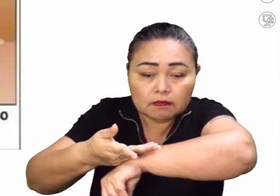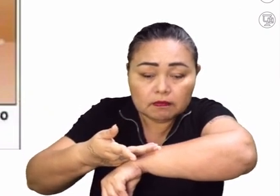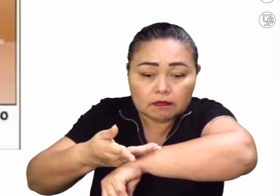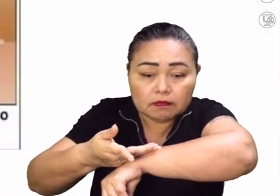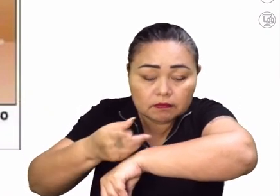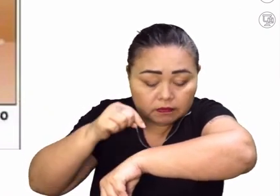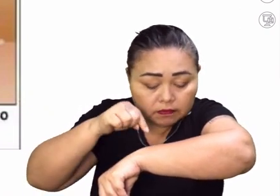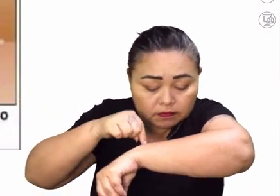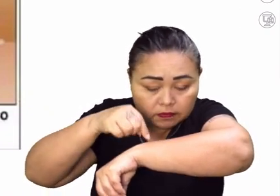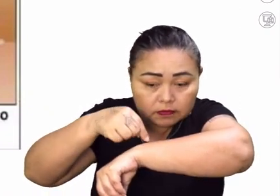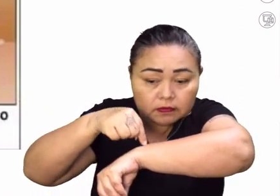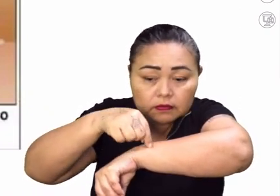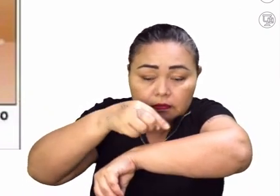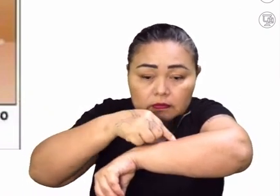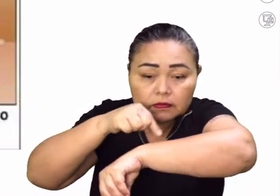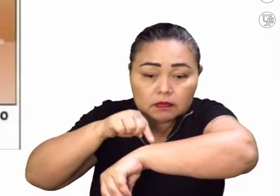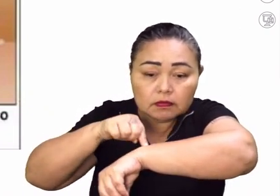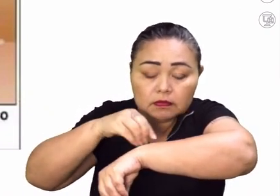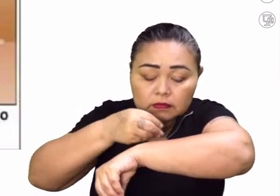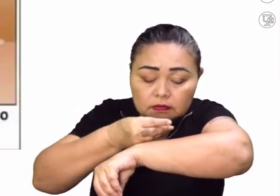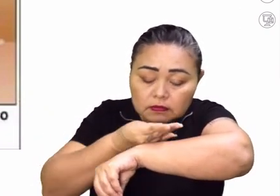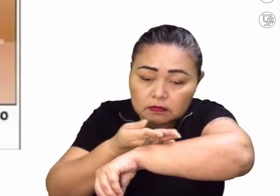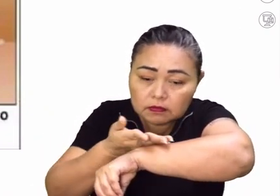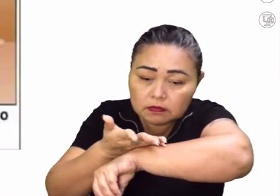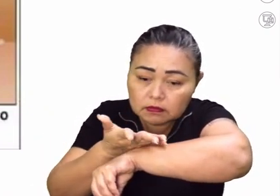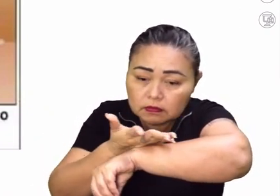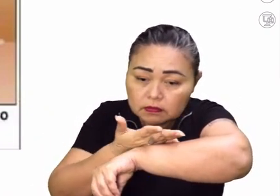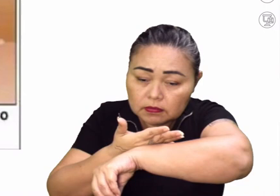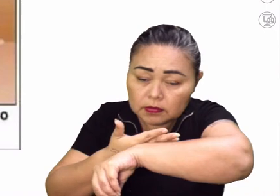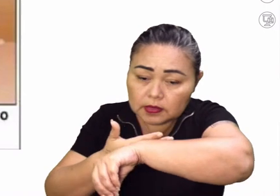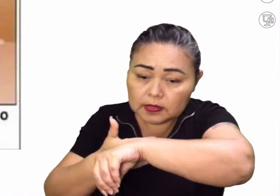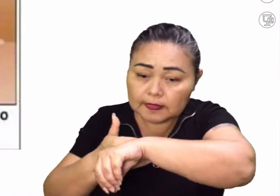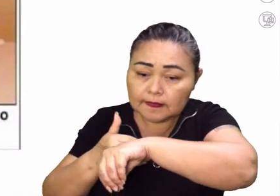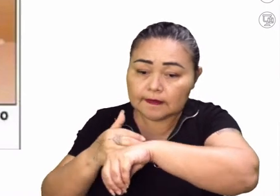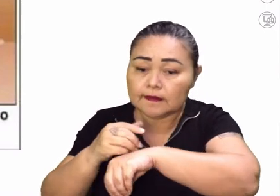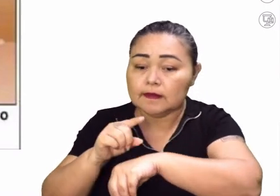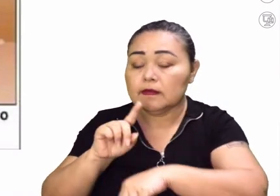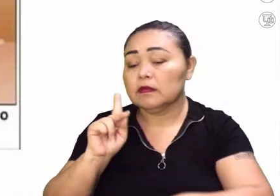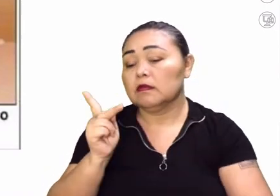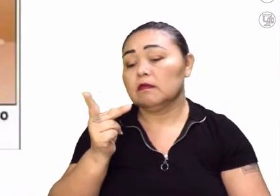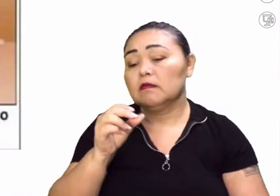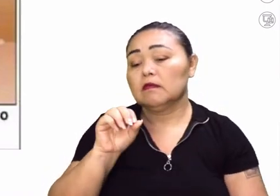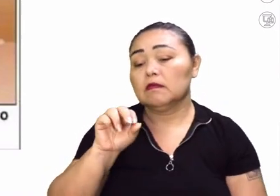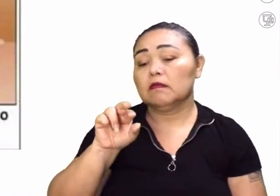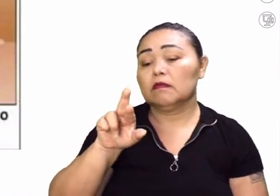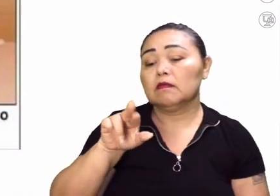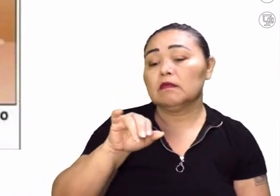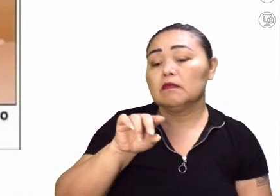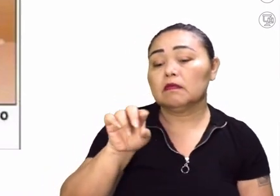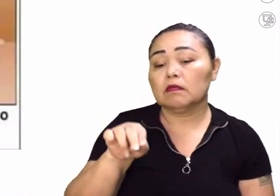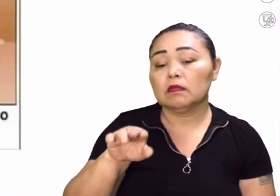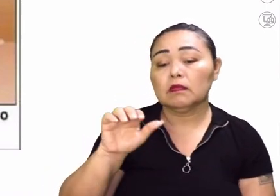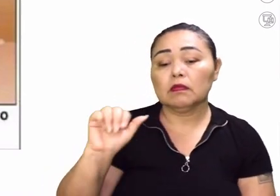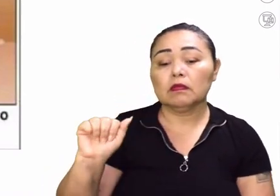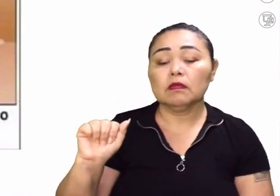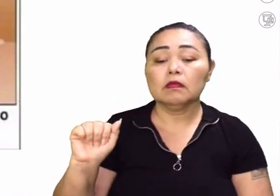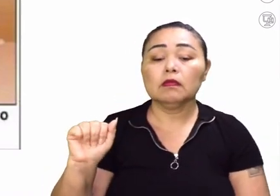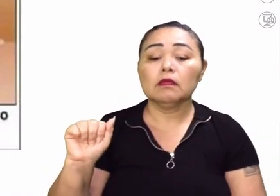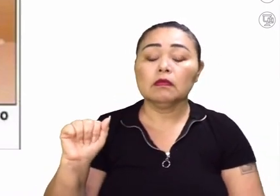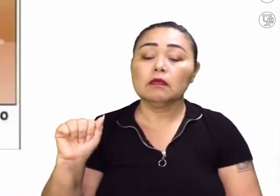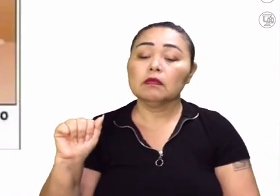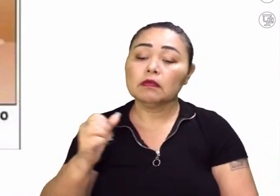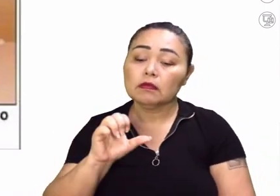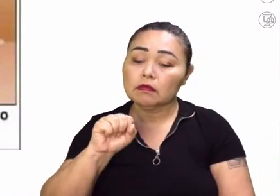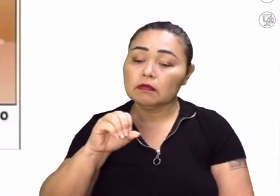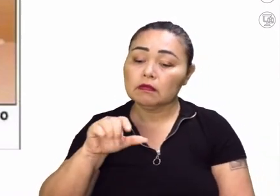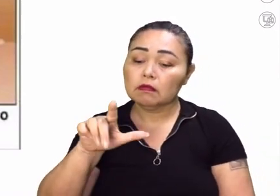microorganismo exatamente inclusive vai começar a aparecer o horizonte a do solo então a rocha o